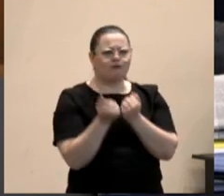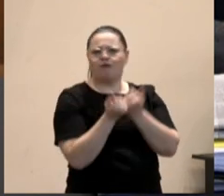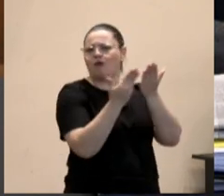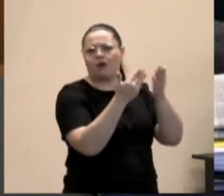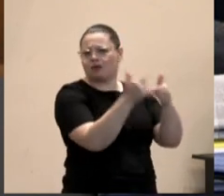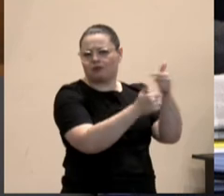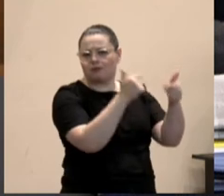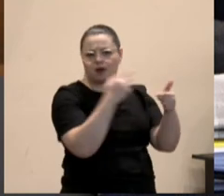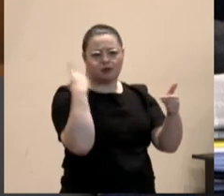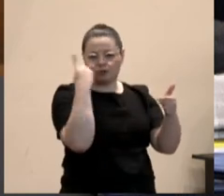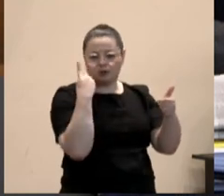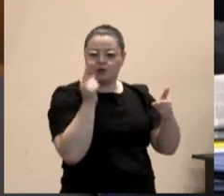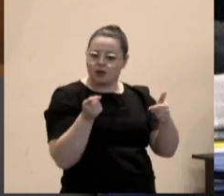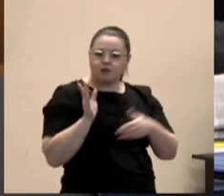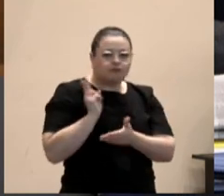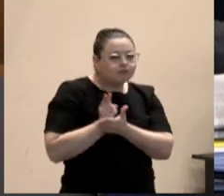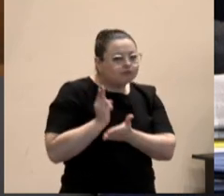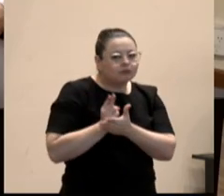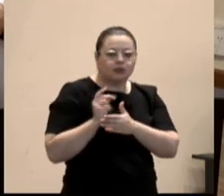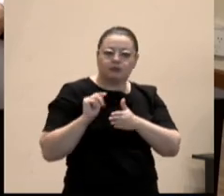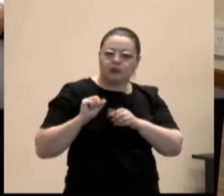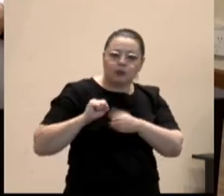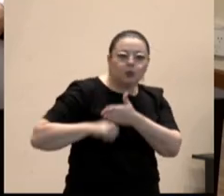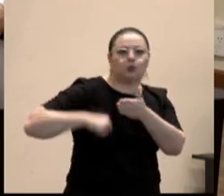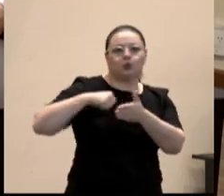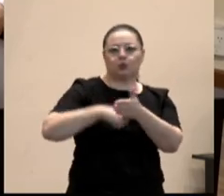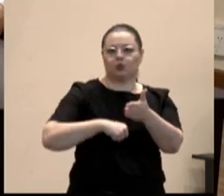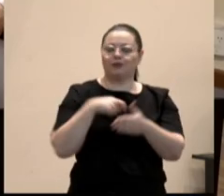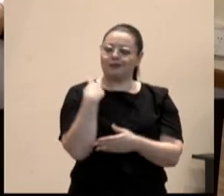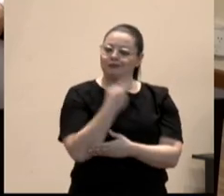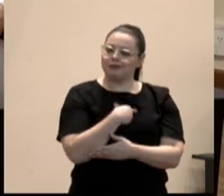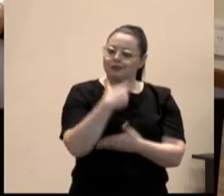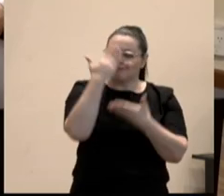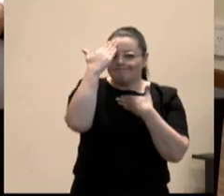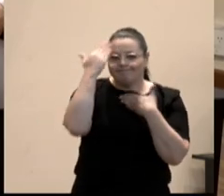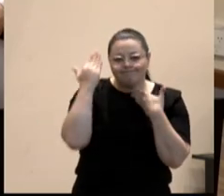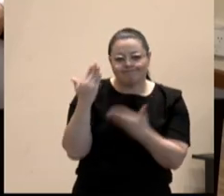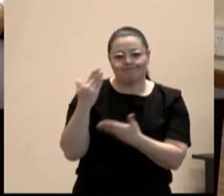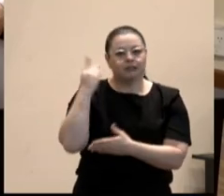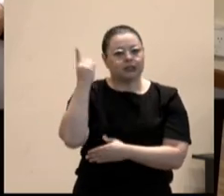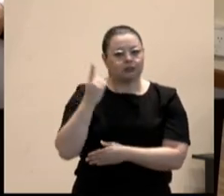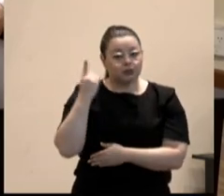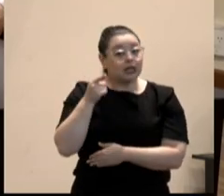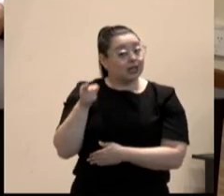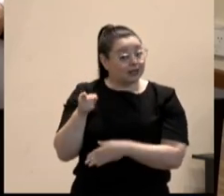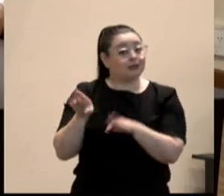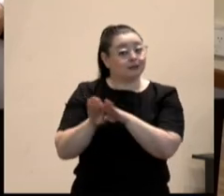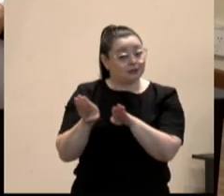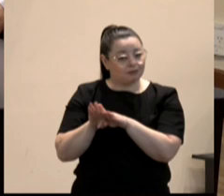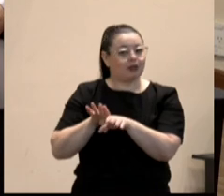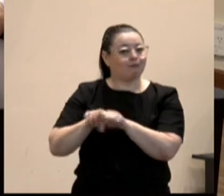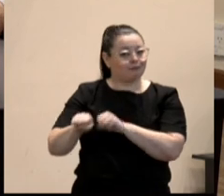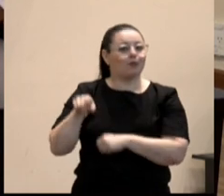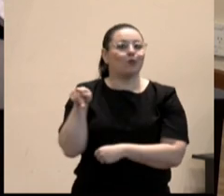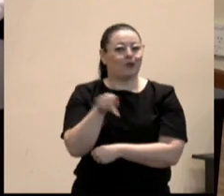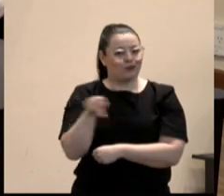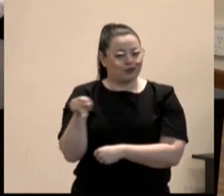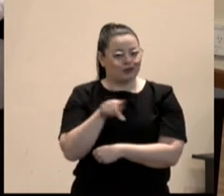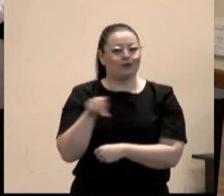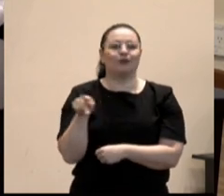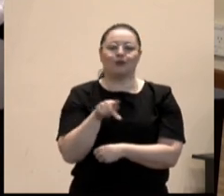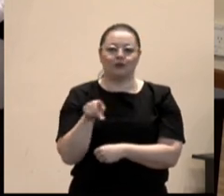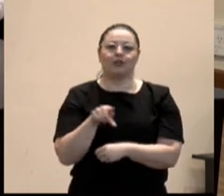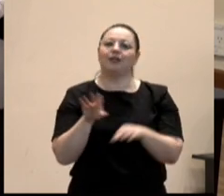deputada, a quem a gente agradece, né, a deputada, professora, né, e a todos esses que